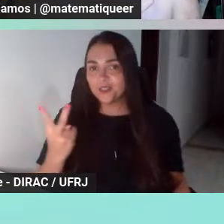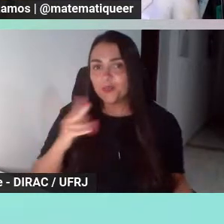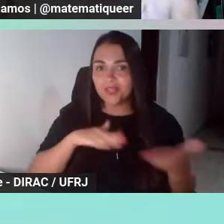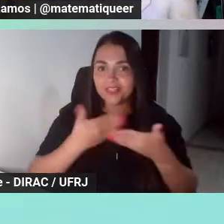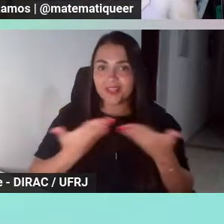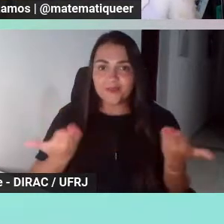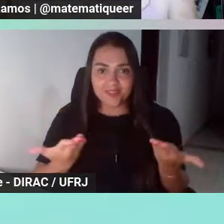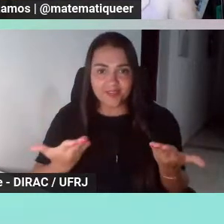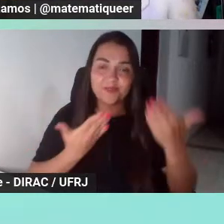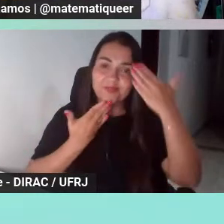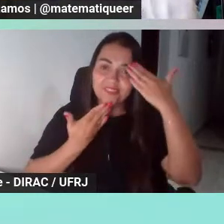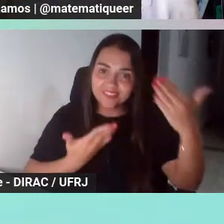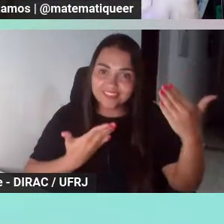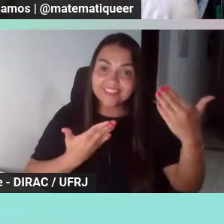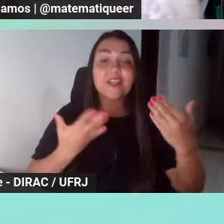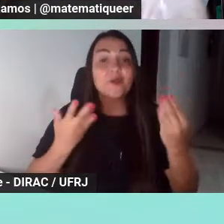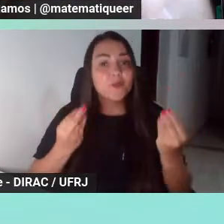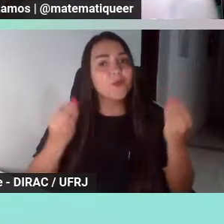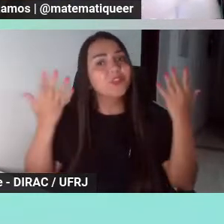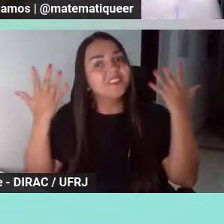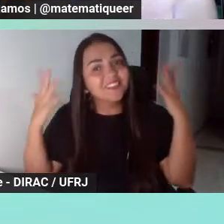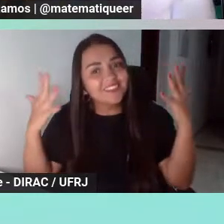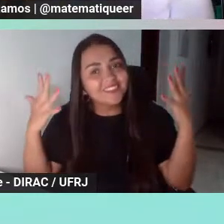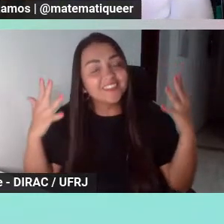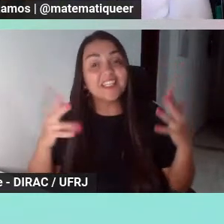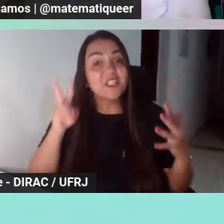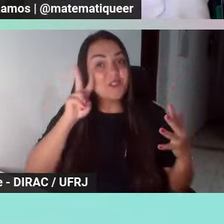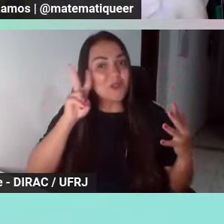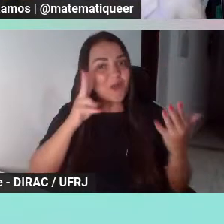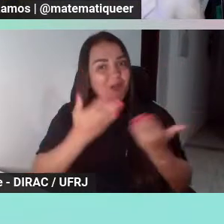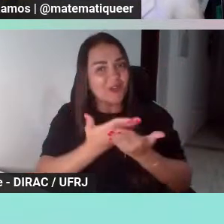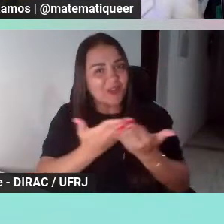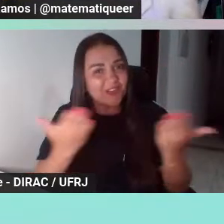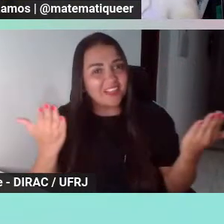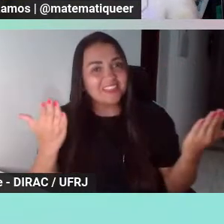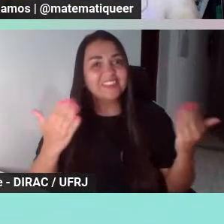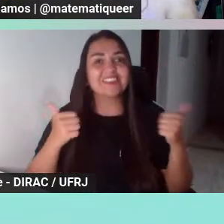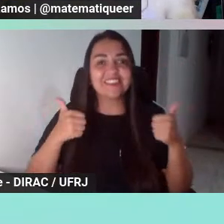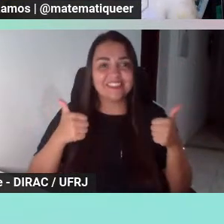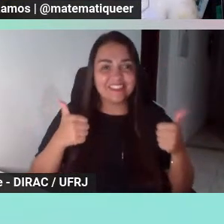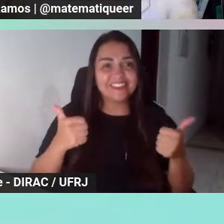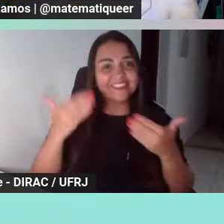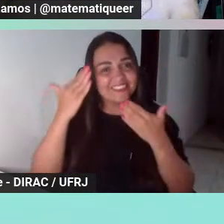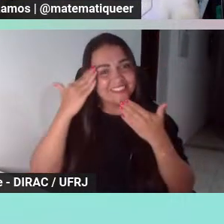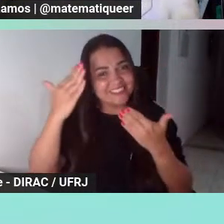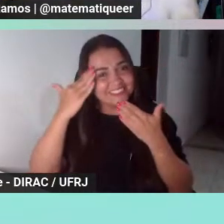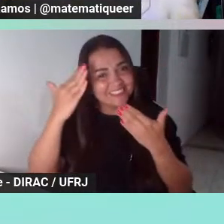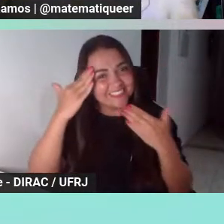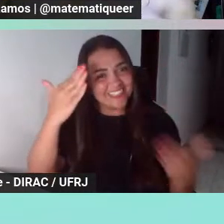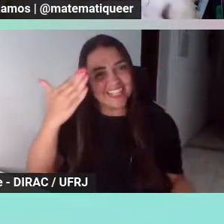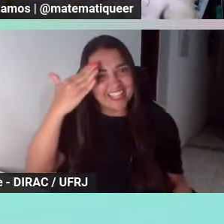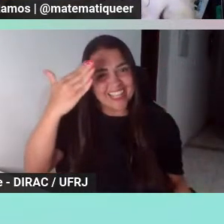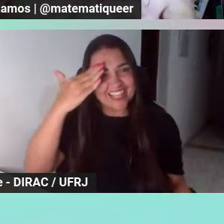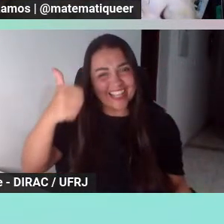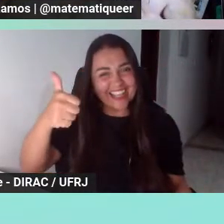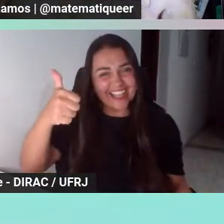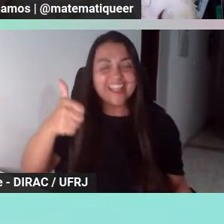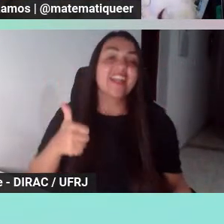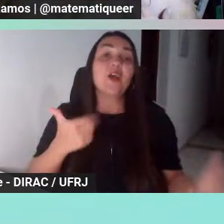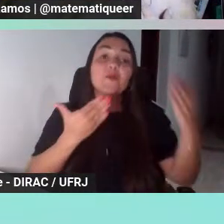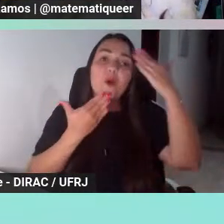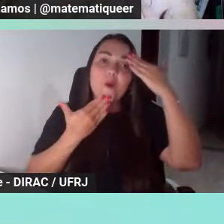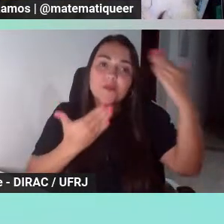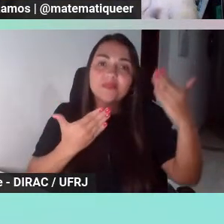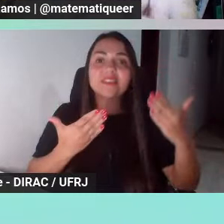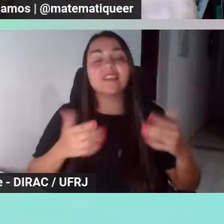Tiveram muitos elogios às histórias de vocês e, assim, eu só tenho a agradecer da minha parte